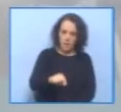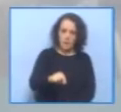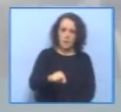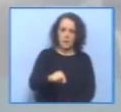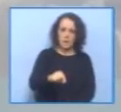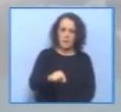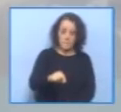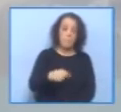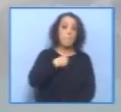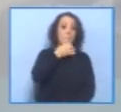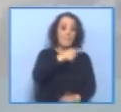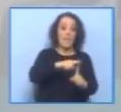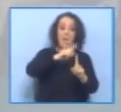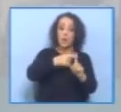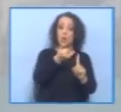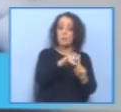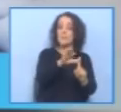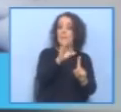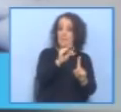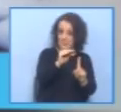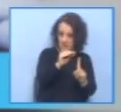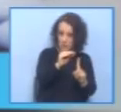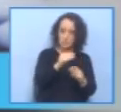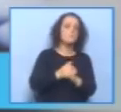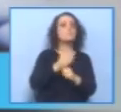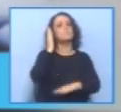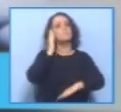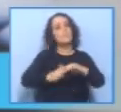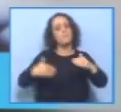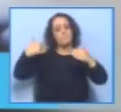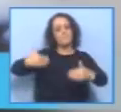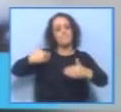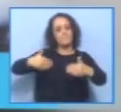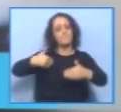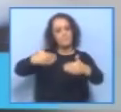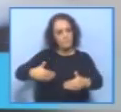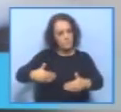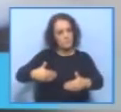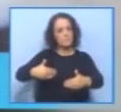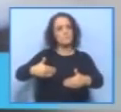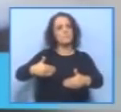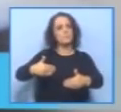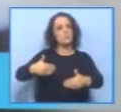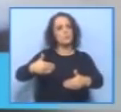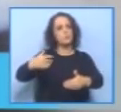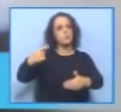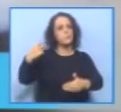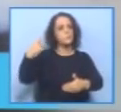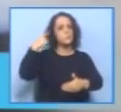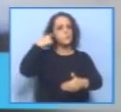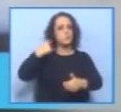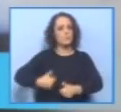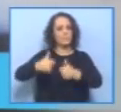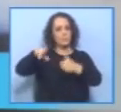chegou ao conhecimento da Conferência Episcopal Portuguesa. O Sr. Dom Anacleto, que era o bispo, entretanto, tinha acabado de entrar